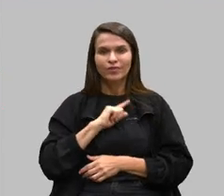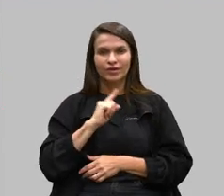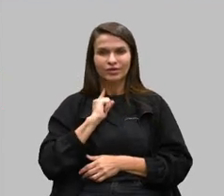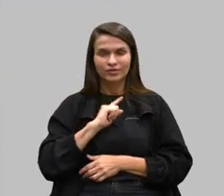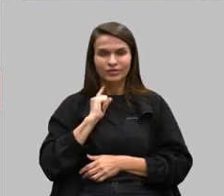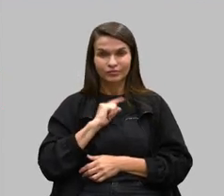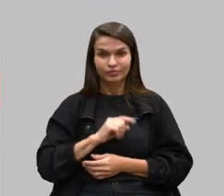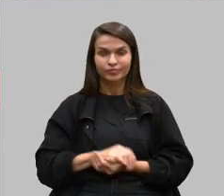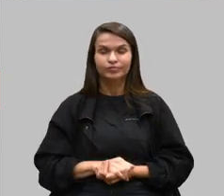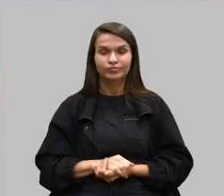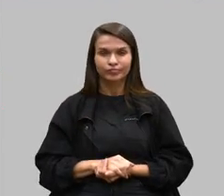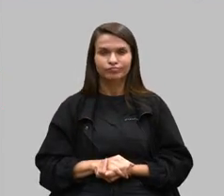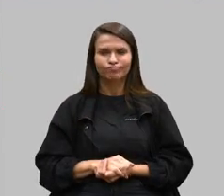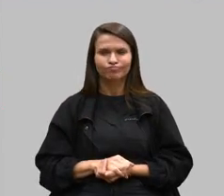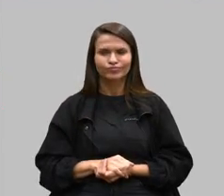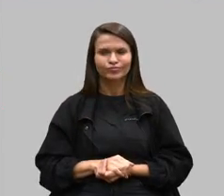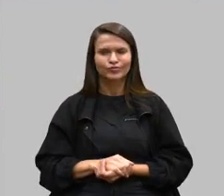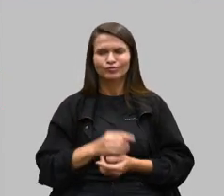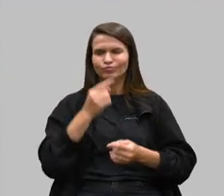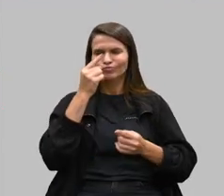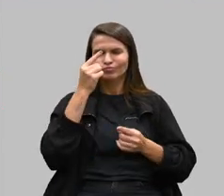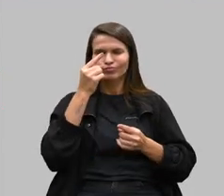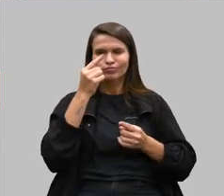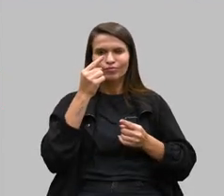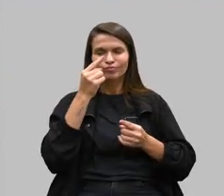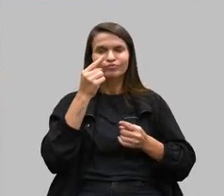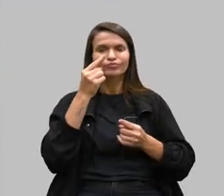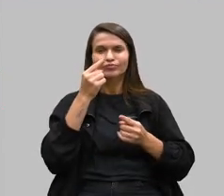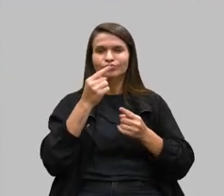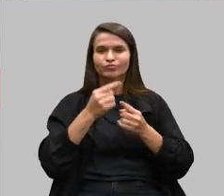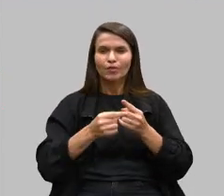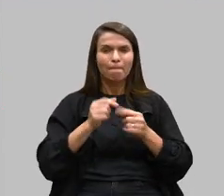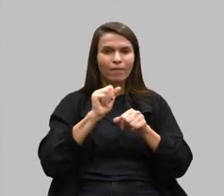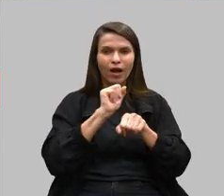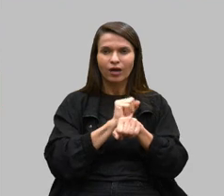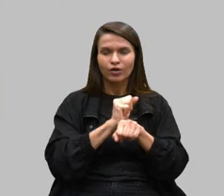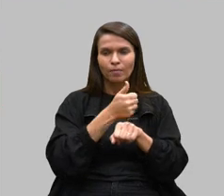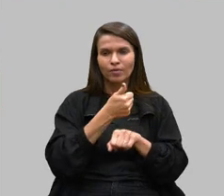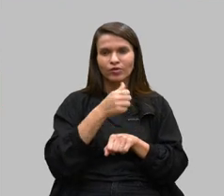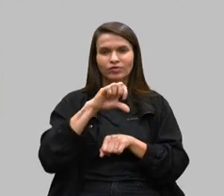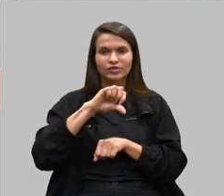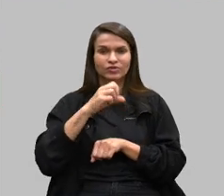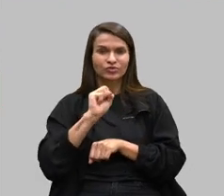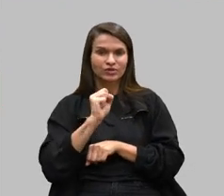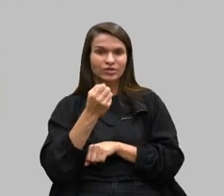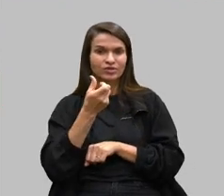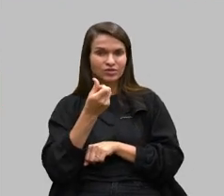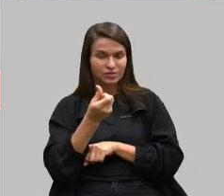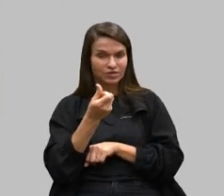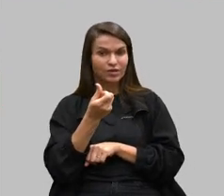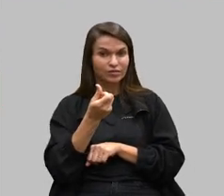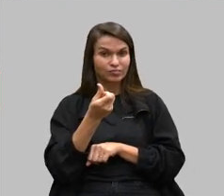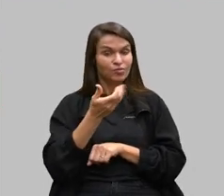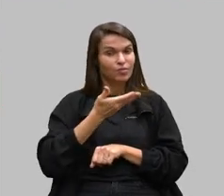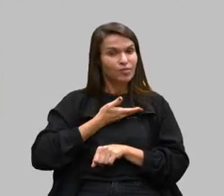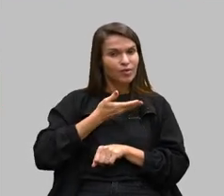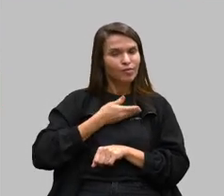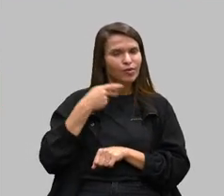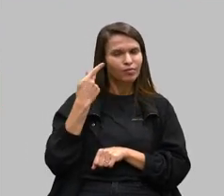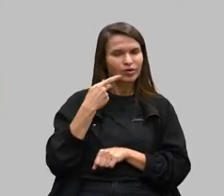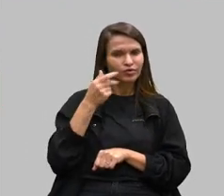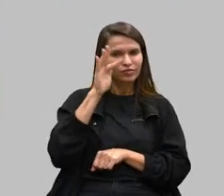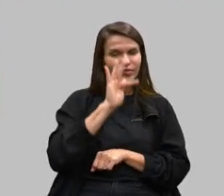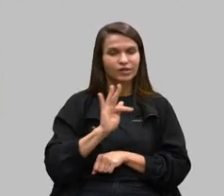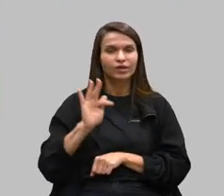então desativado desde 1966 mas querido Dr Fernando Martins nosso procurador federal